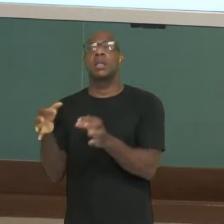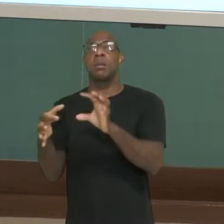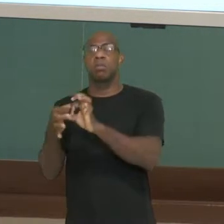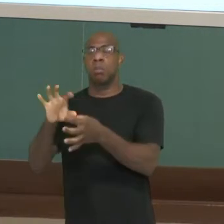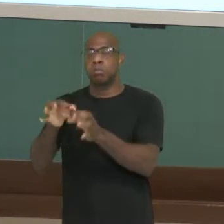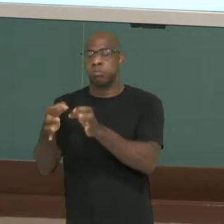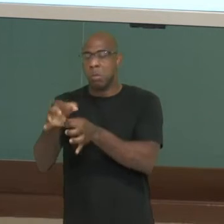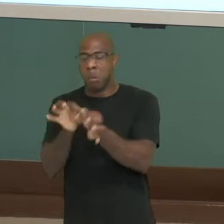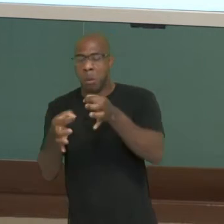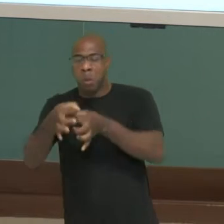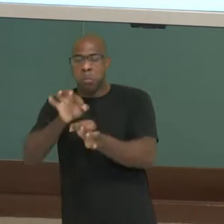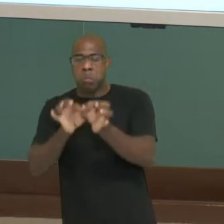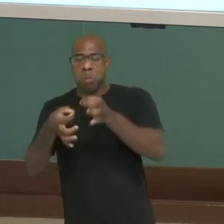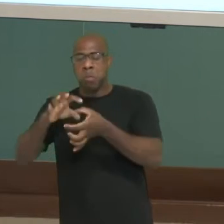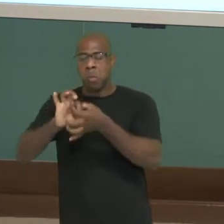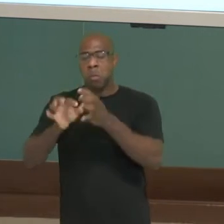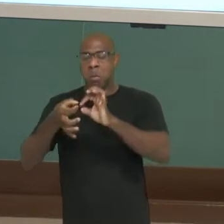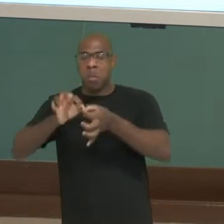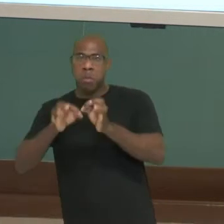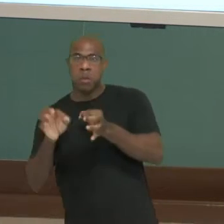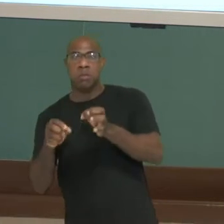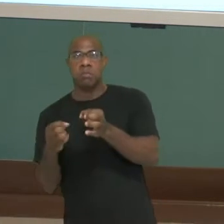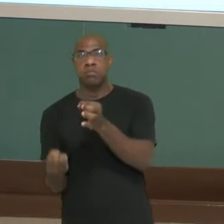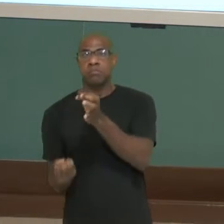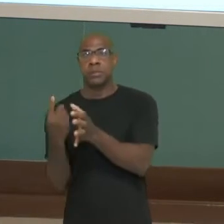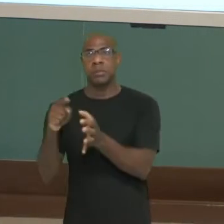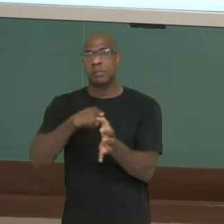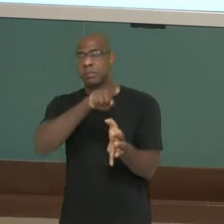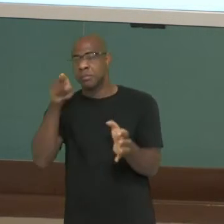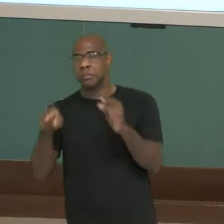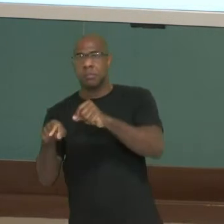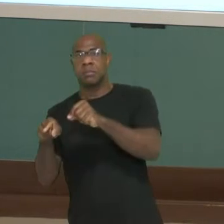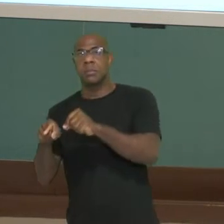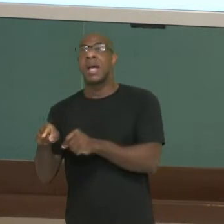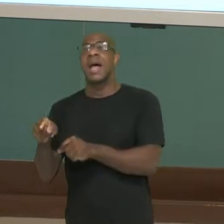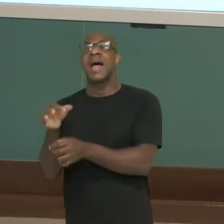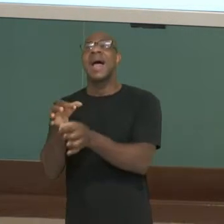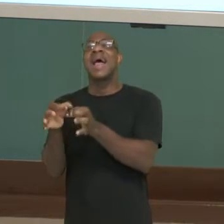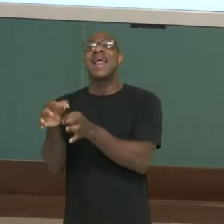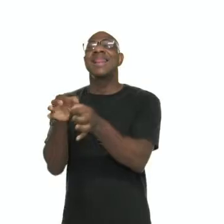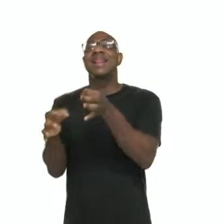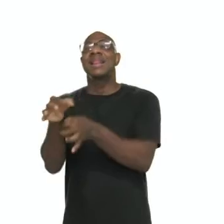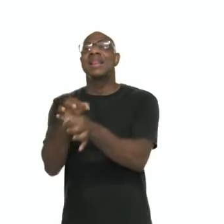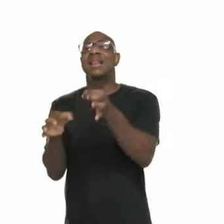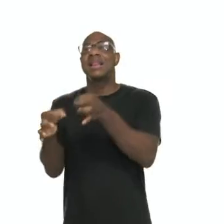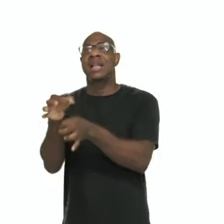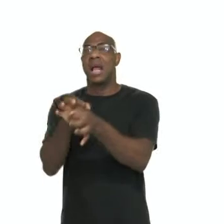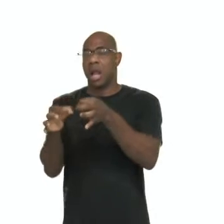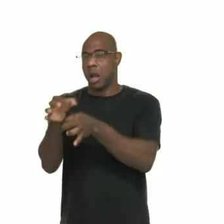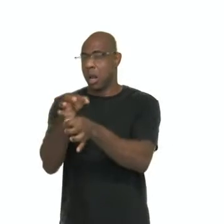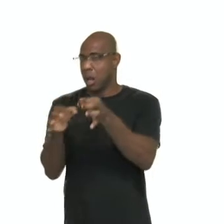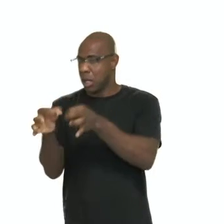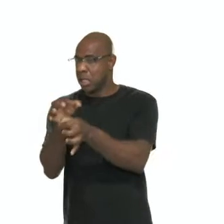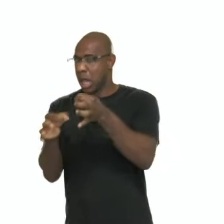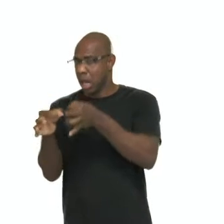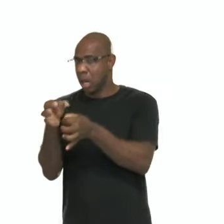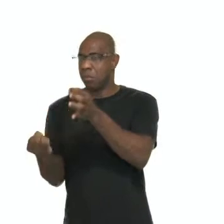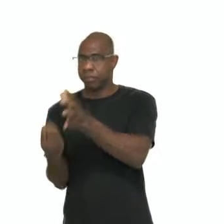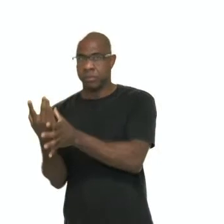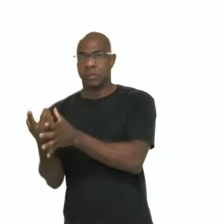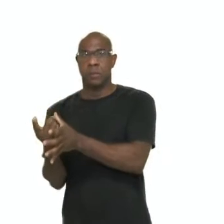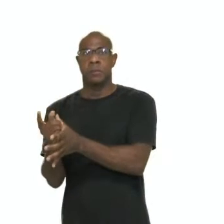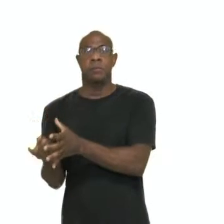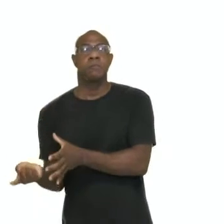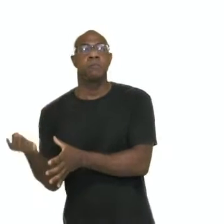E as organelas vão formar, então, as células. Um conjunto de células vai